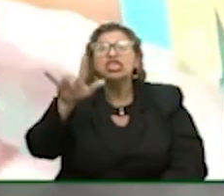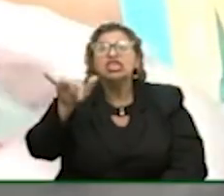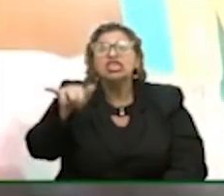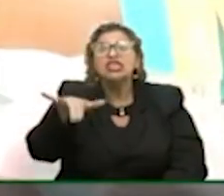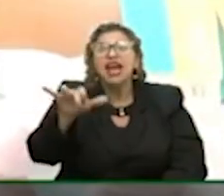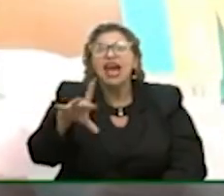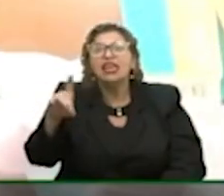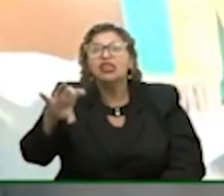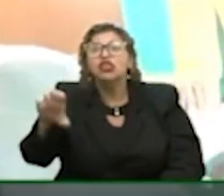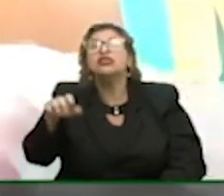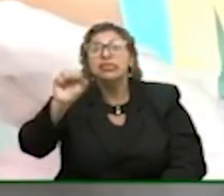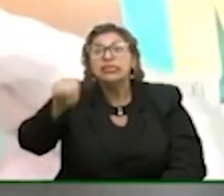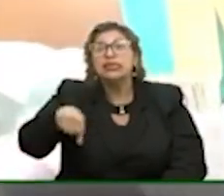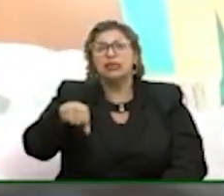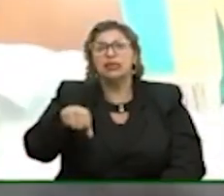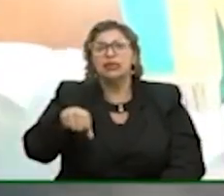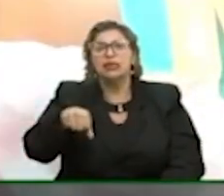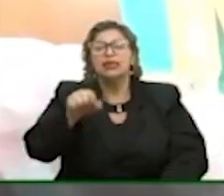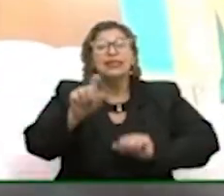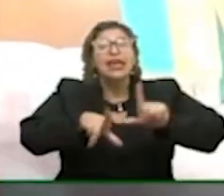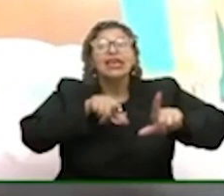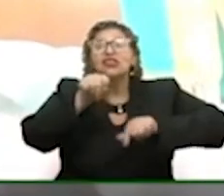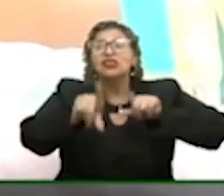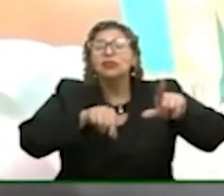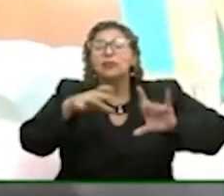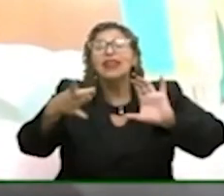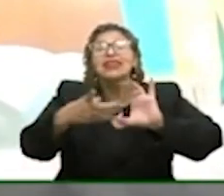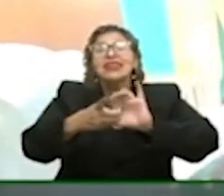a possibilidade de decidir